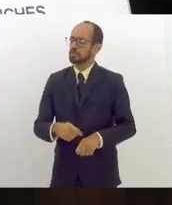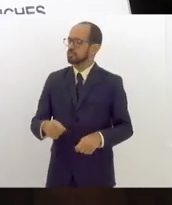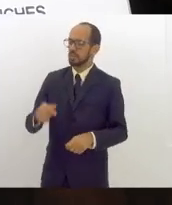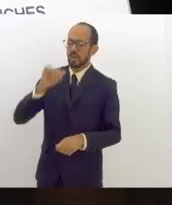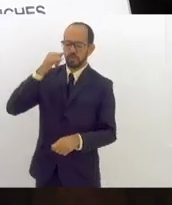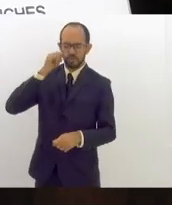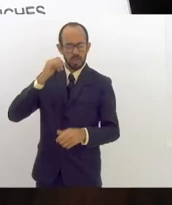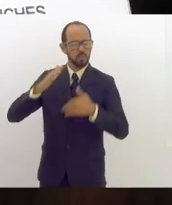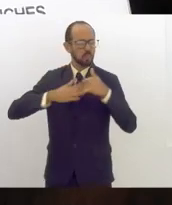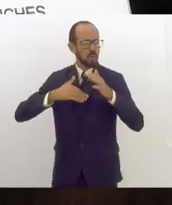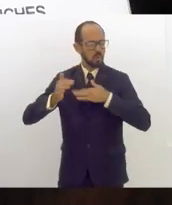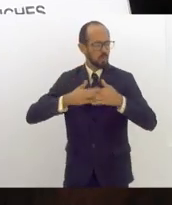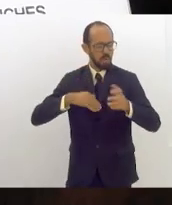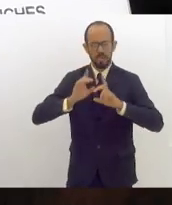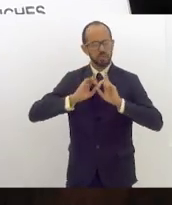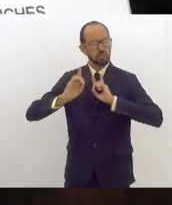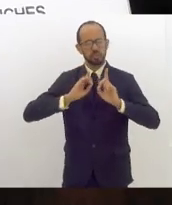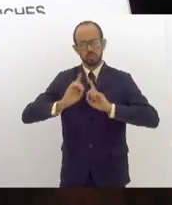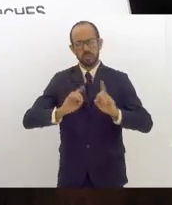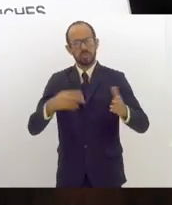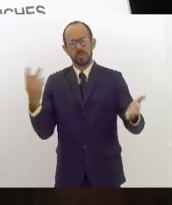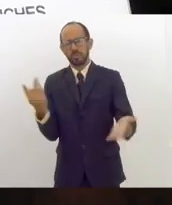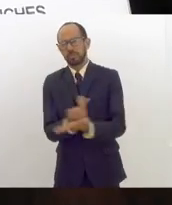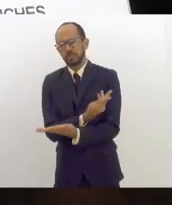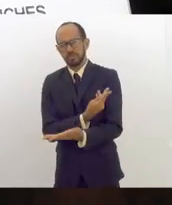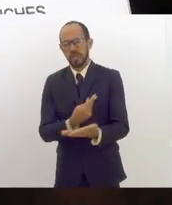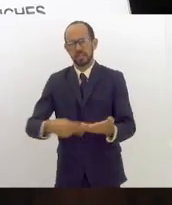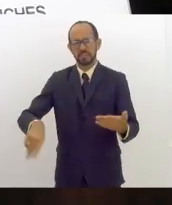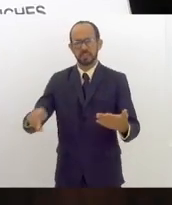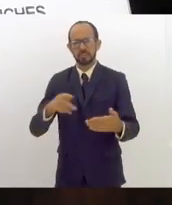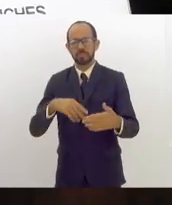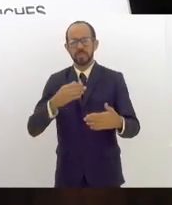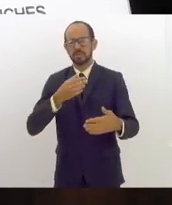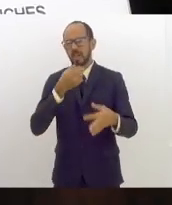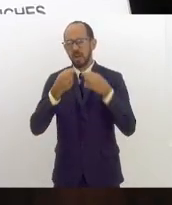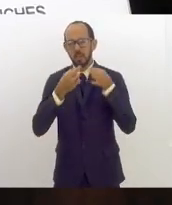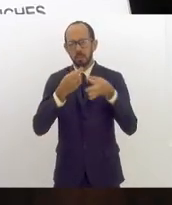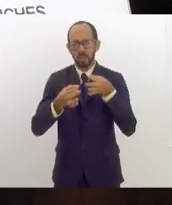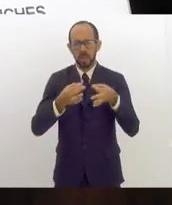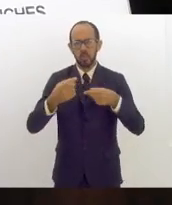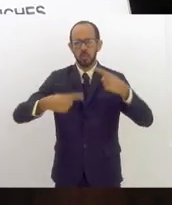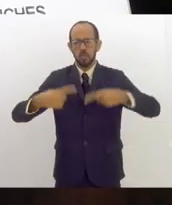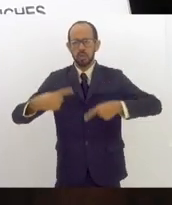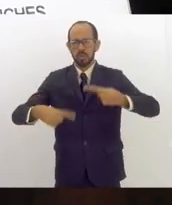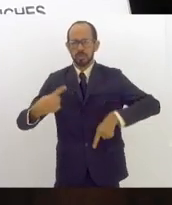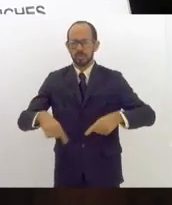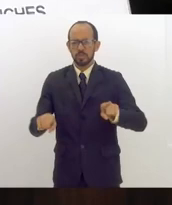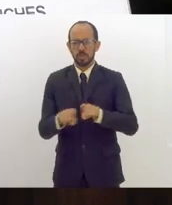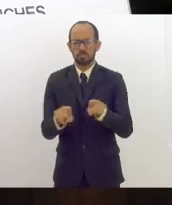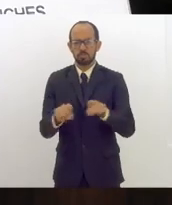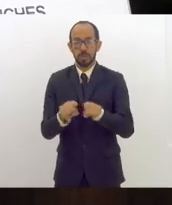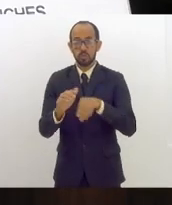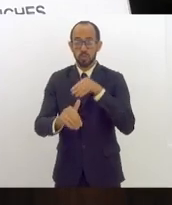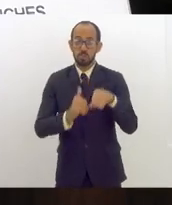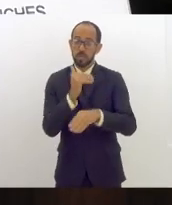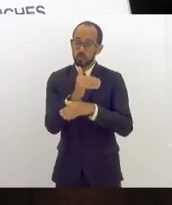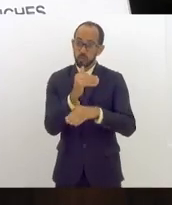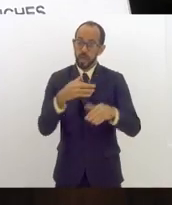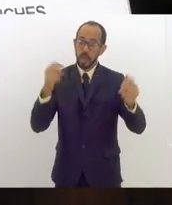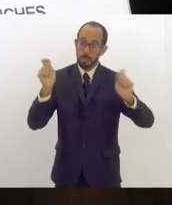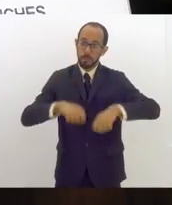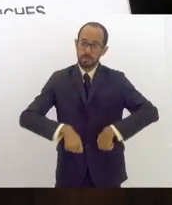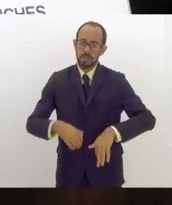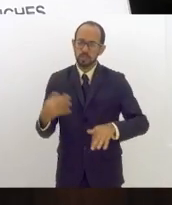que recaísse sobre qualquer nível de prazer litismo político e sobretudo a capacidade de suportar